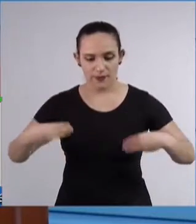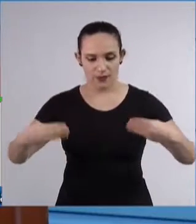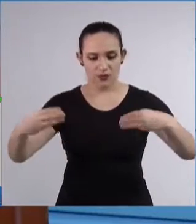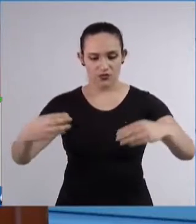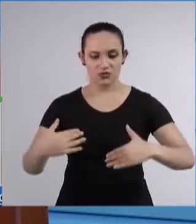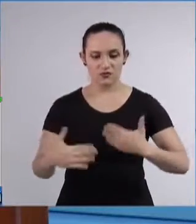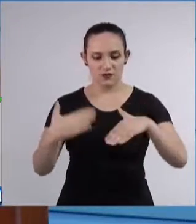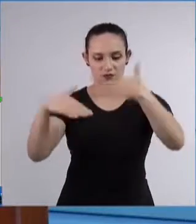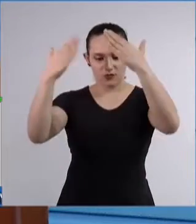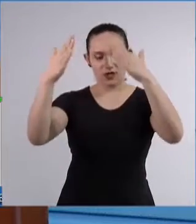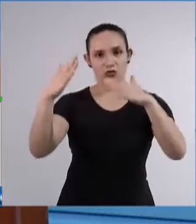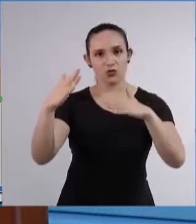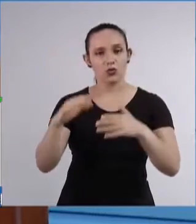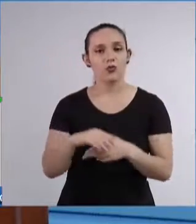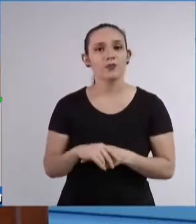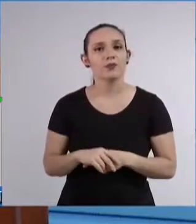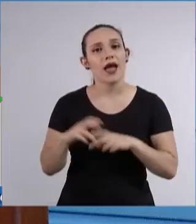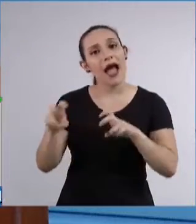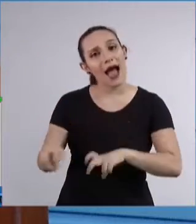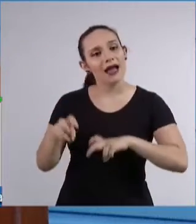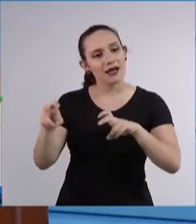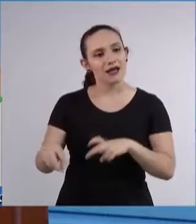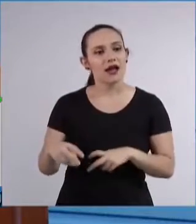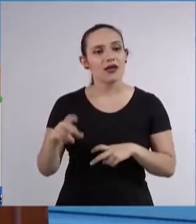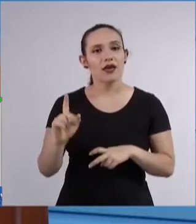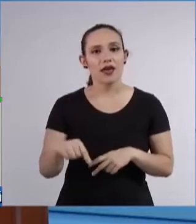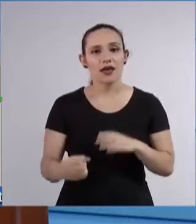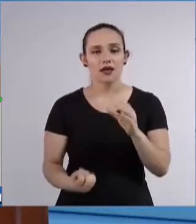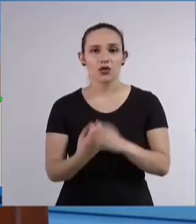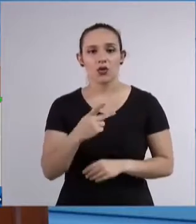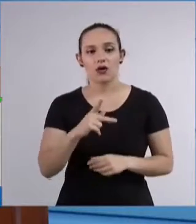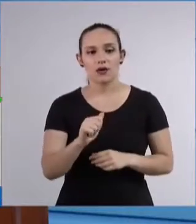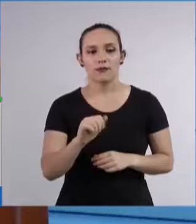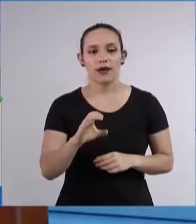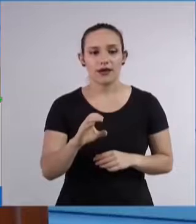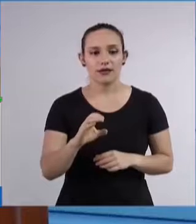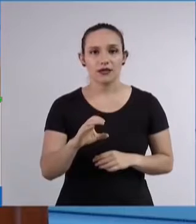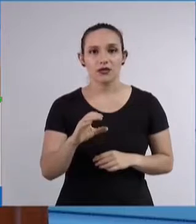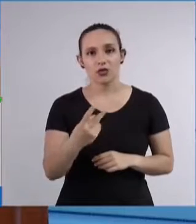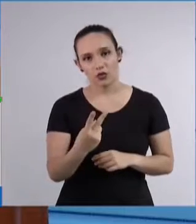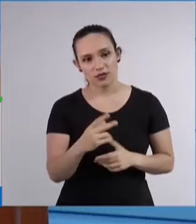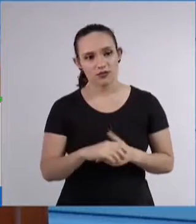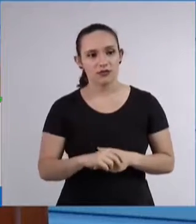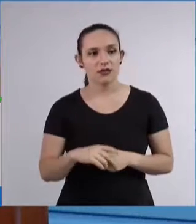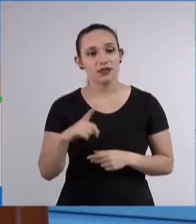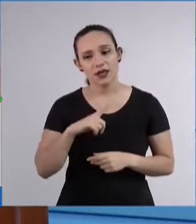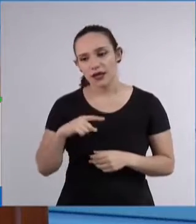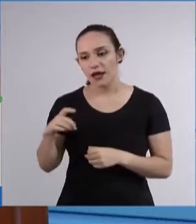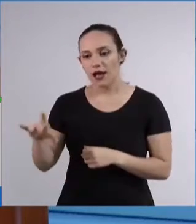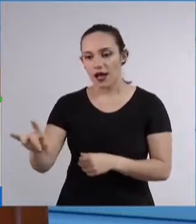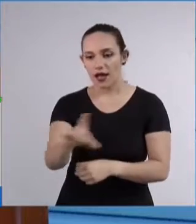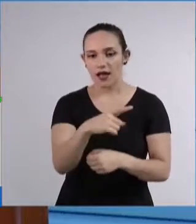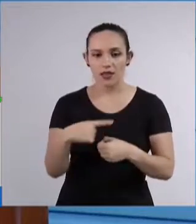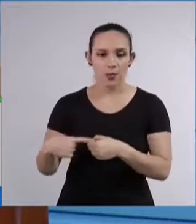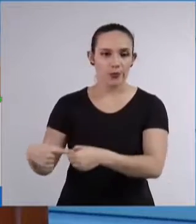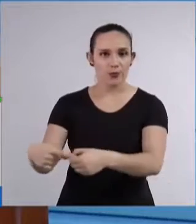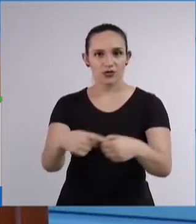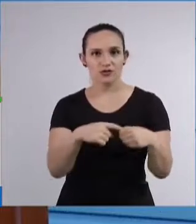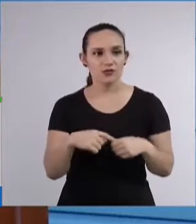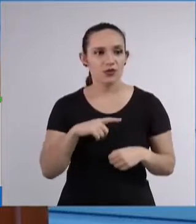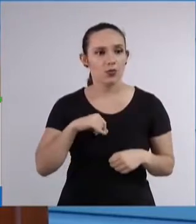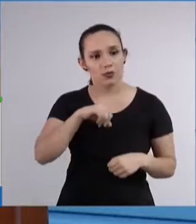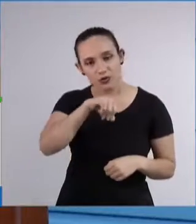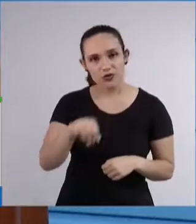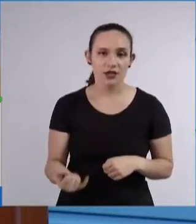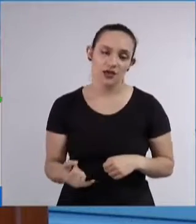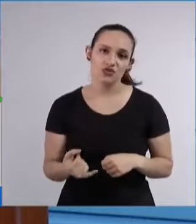Desenvolvimento Agrário, foi o Ministério que instituiu o PAC 2 e que deu possibilidade de vários municípios que nunca tinham a possibilidade de ter um